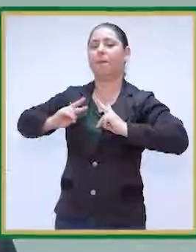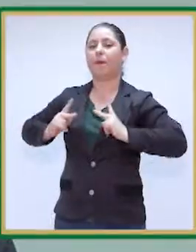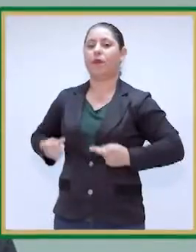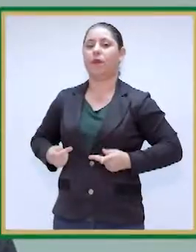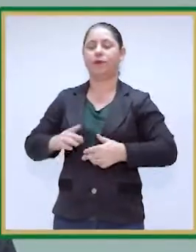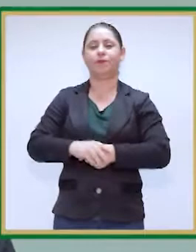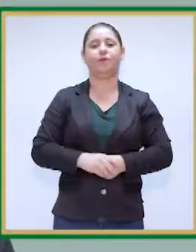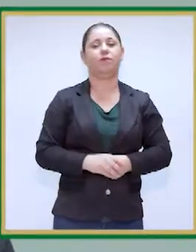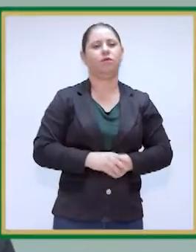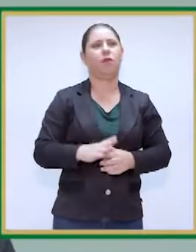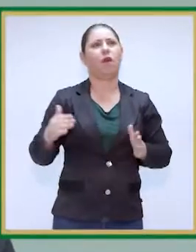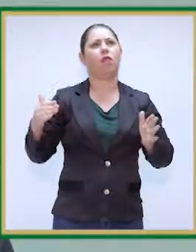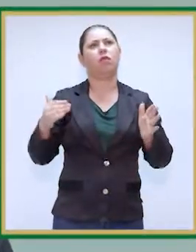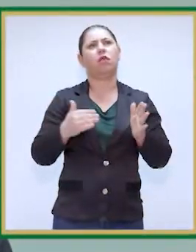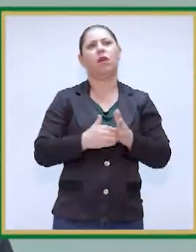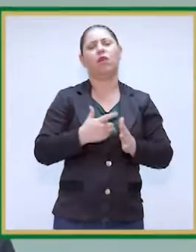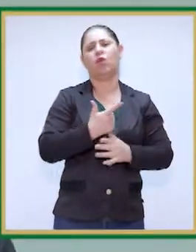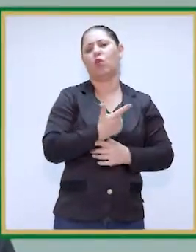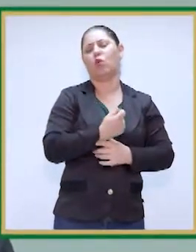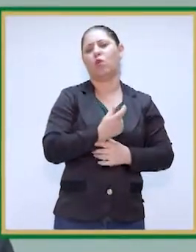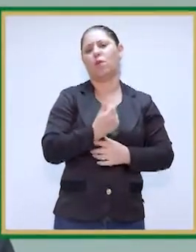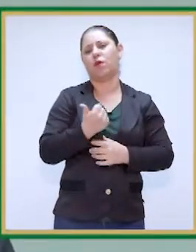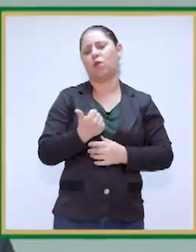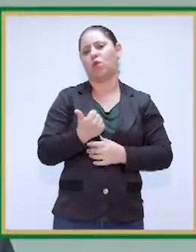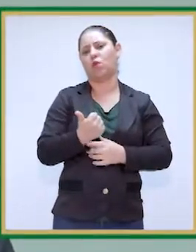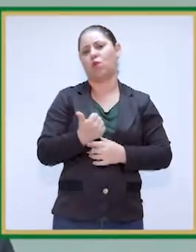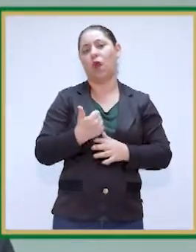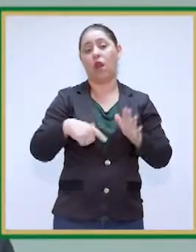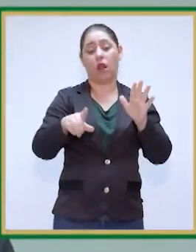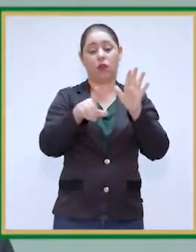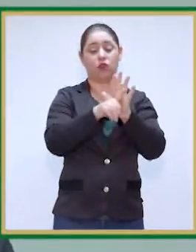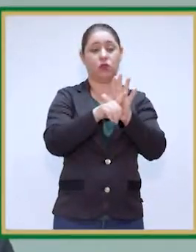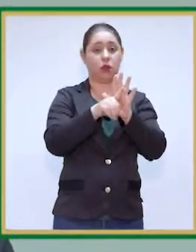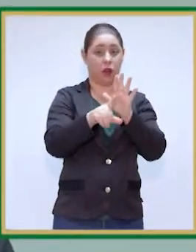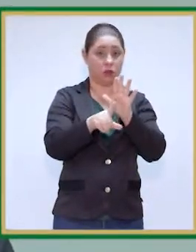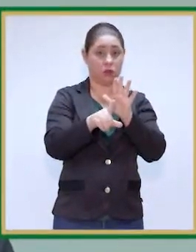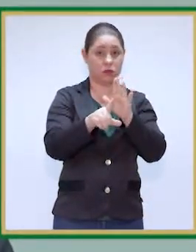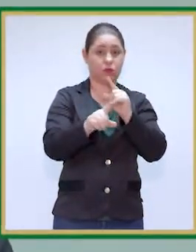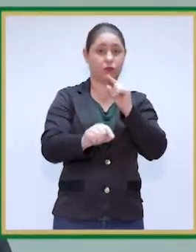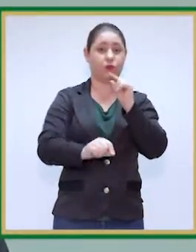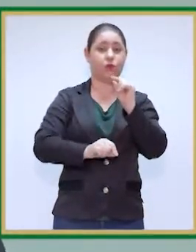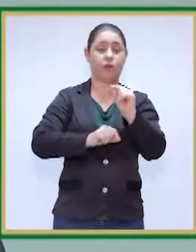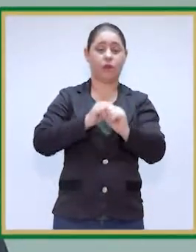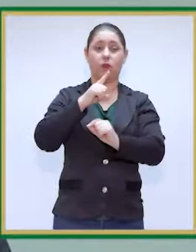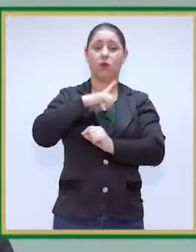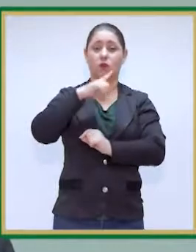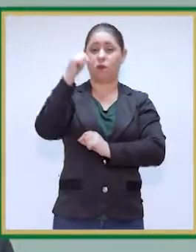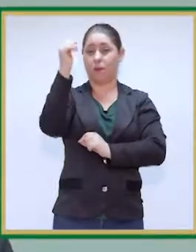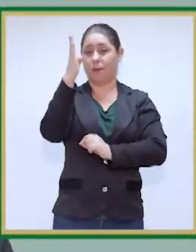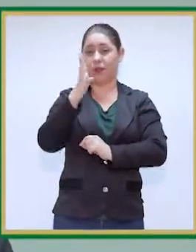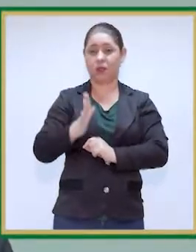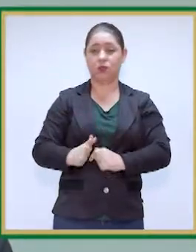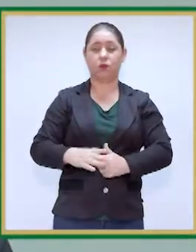humanizado? Até 2001, a legislação que vigorava no